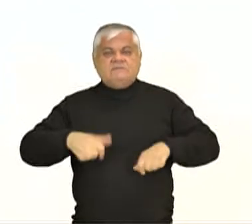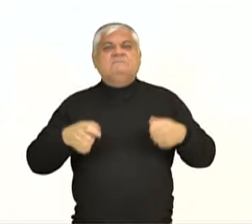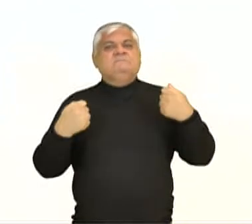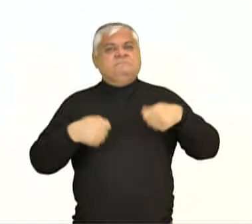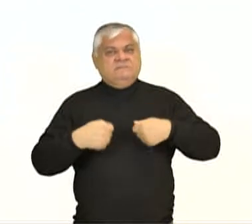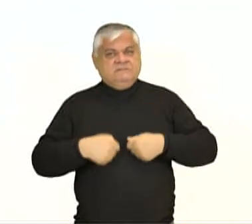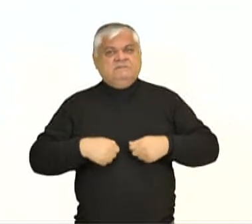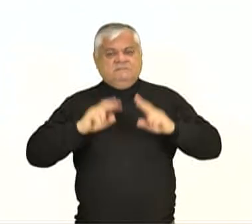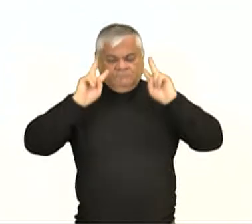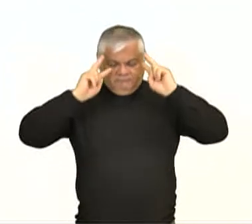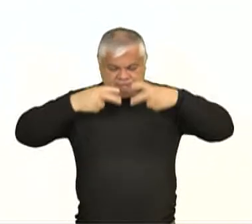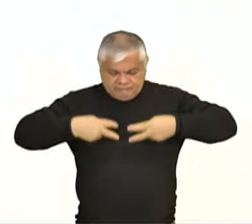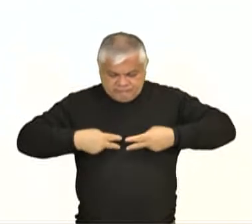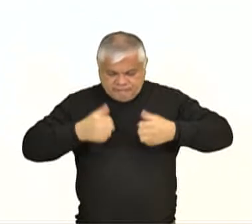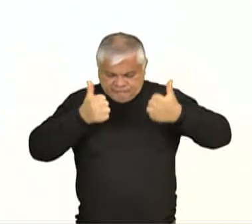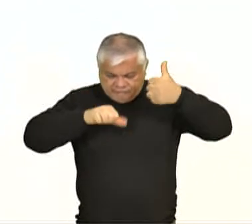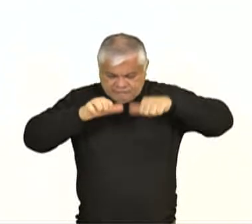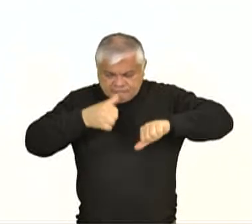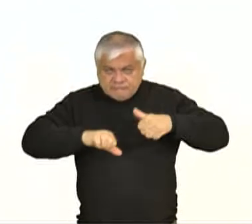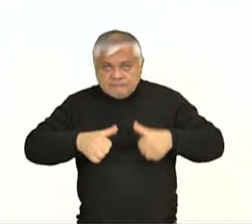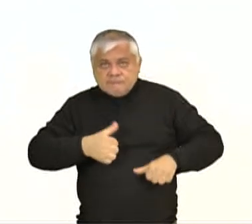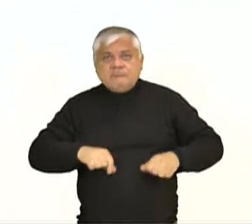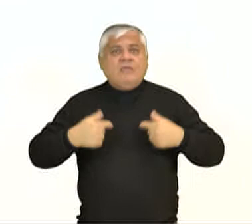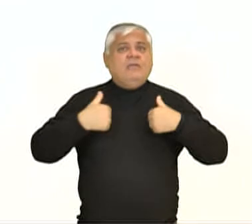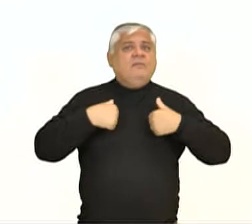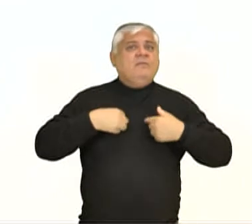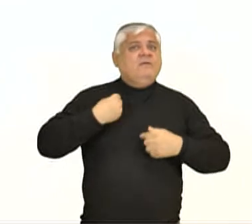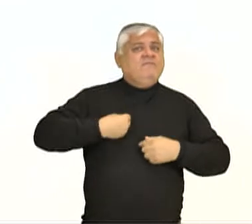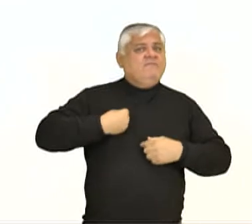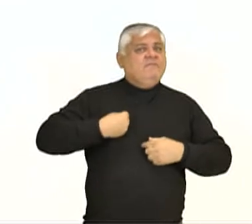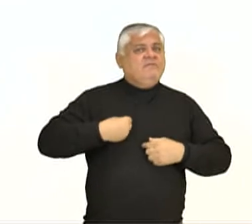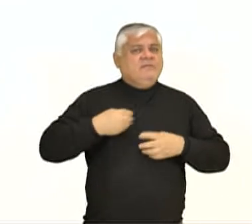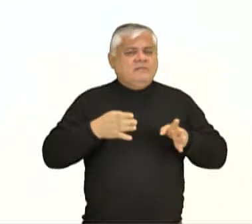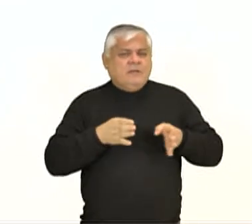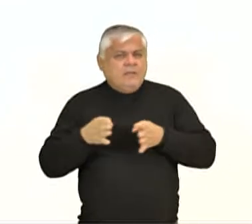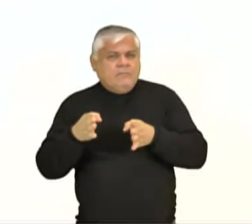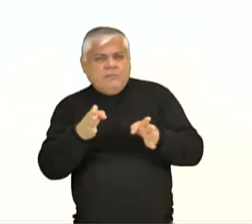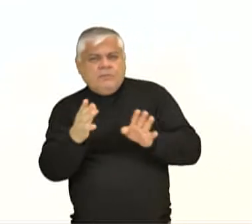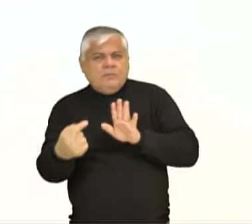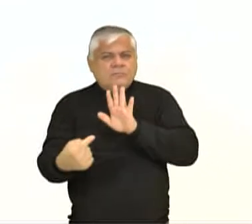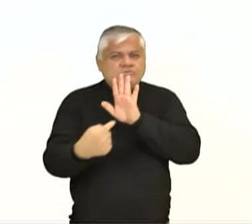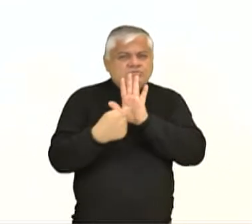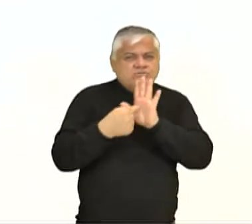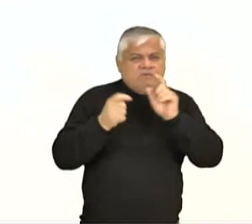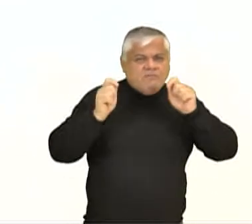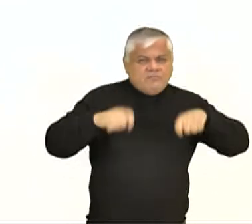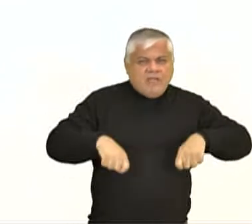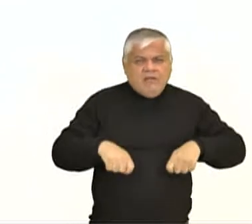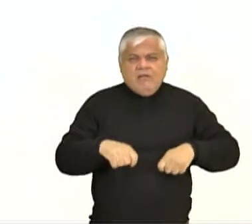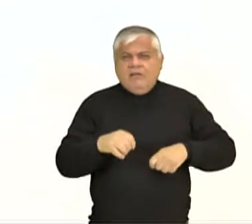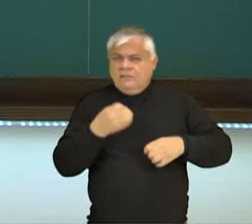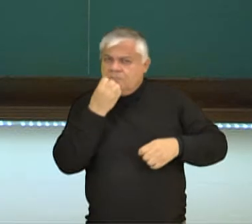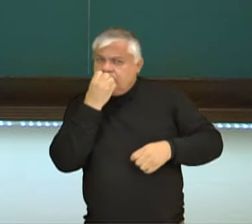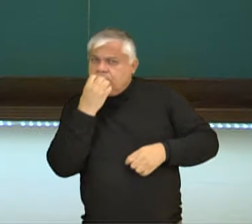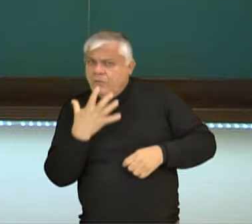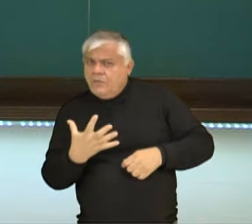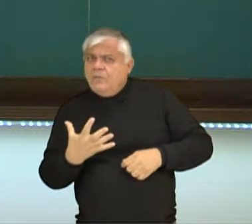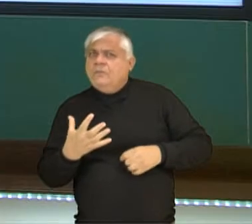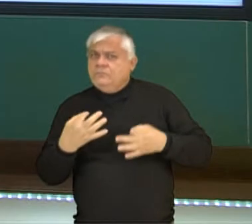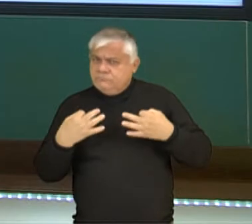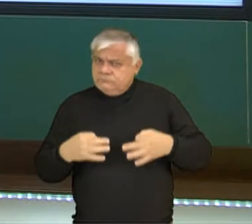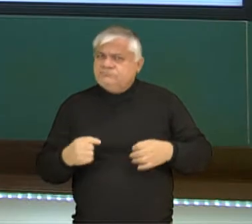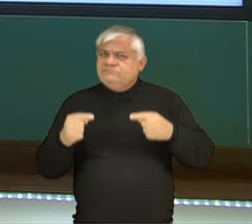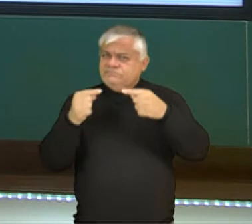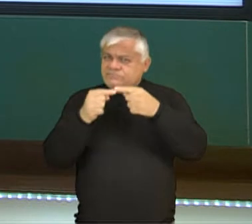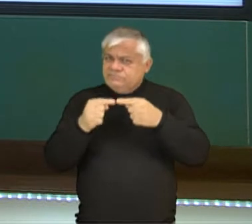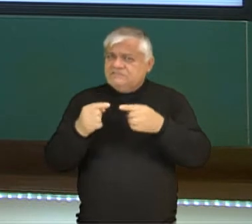autoavalie constantemente, né? Se o caminho que nós estamos seguindo, o objetivo das nossas metas, né? Se é aí a forma mais